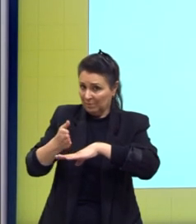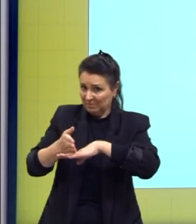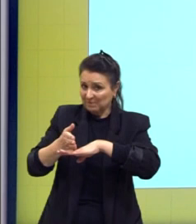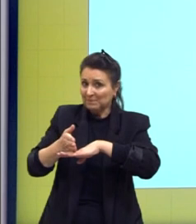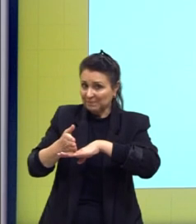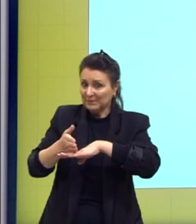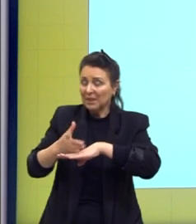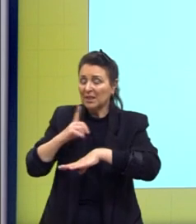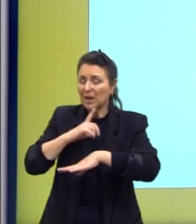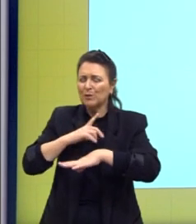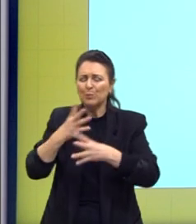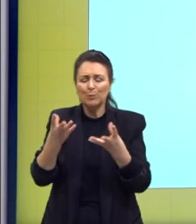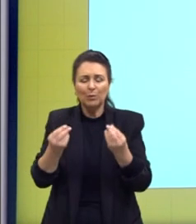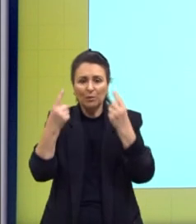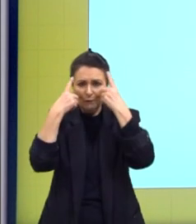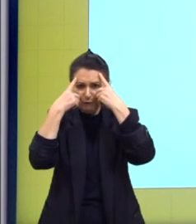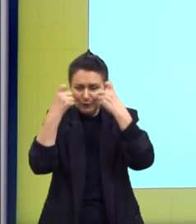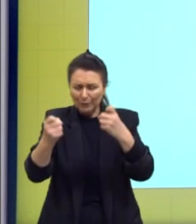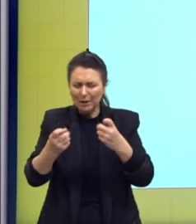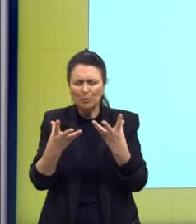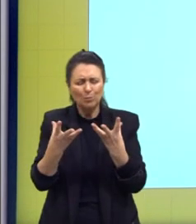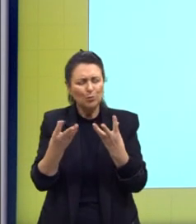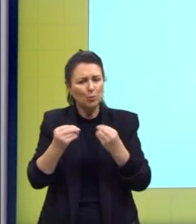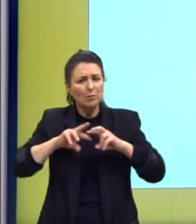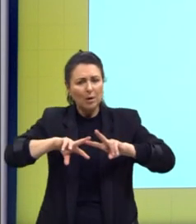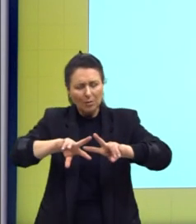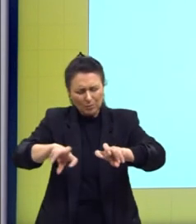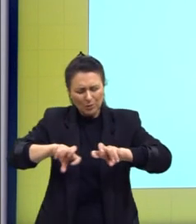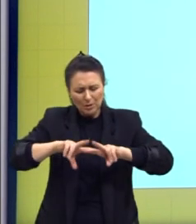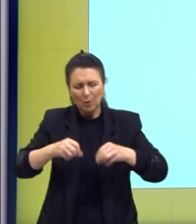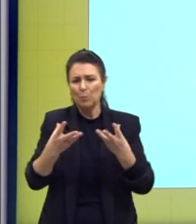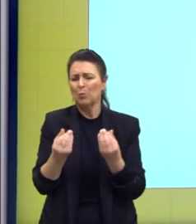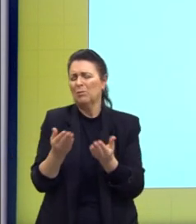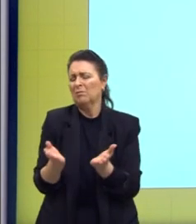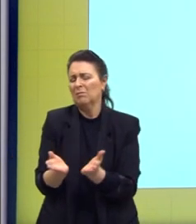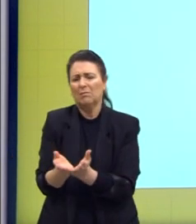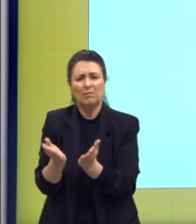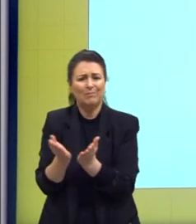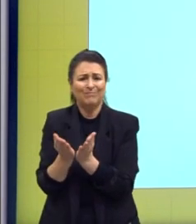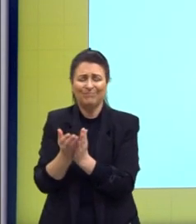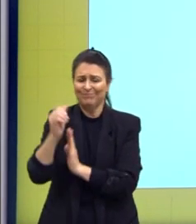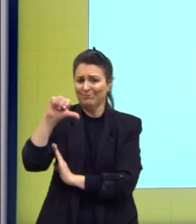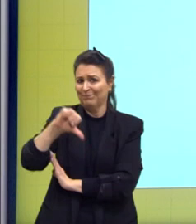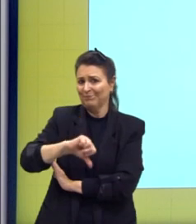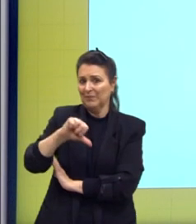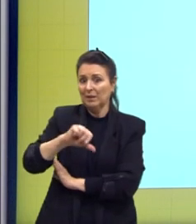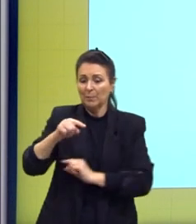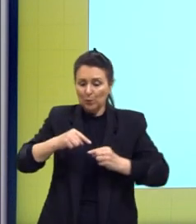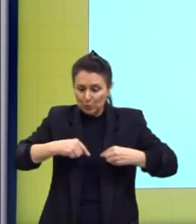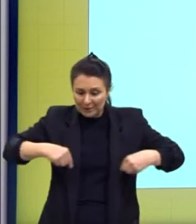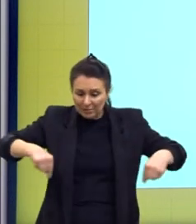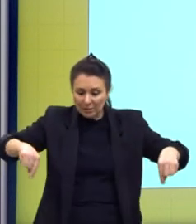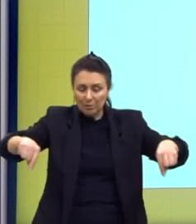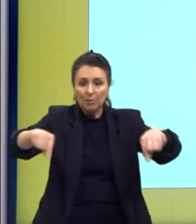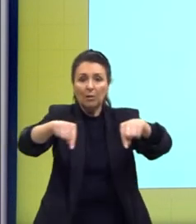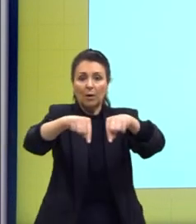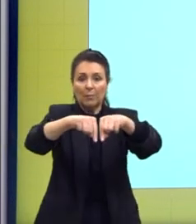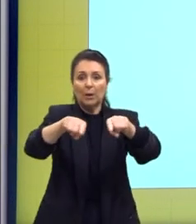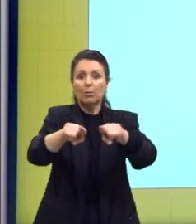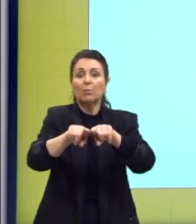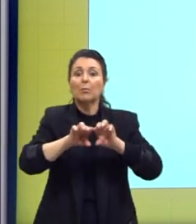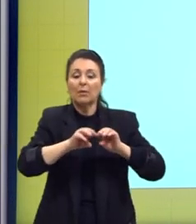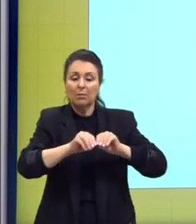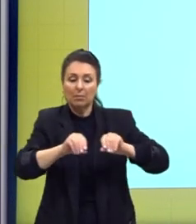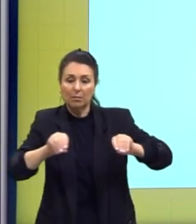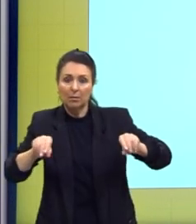Teve muita violência muita exploração muita miséria envolvida né os cercamentos que tomavam